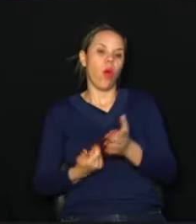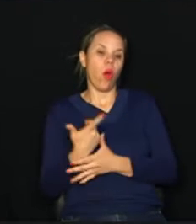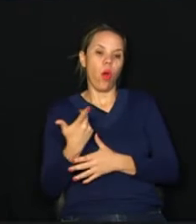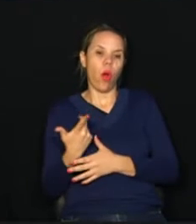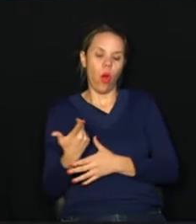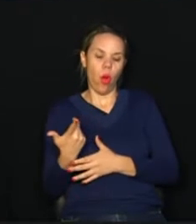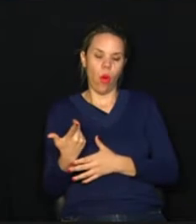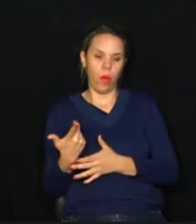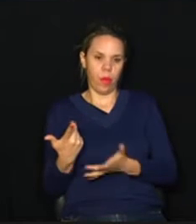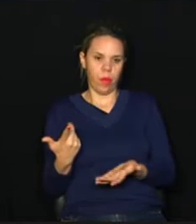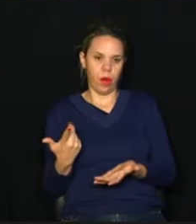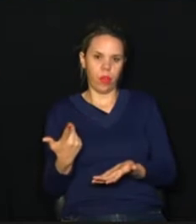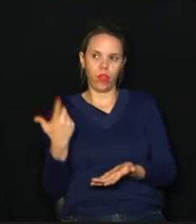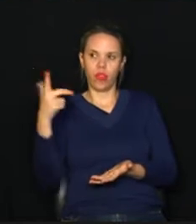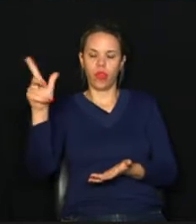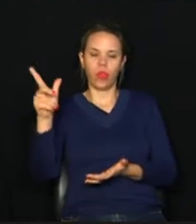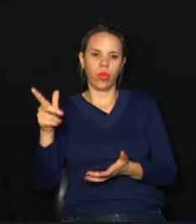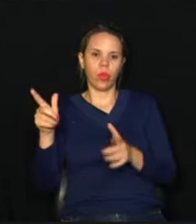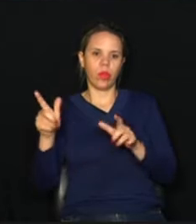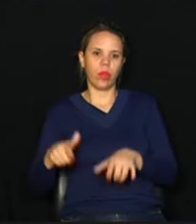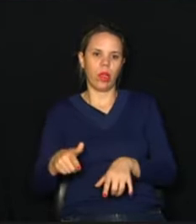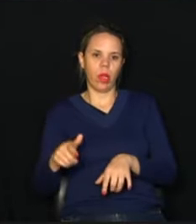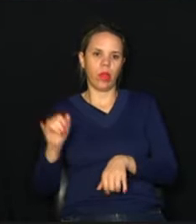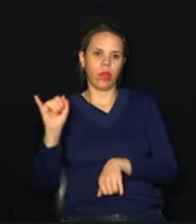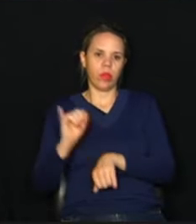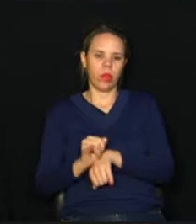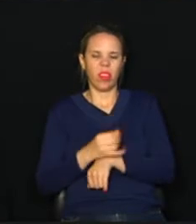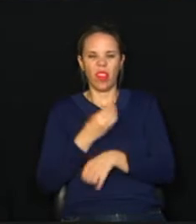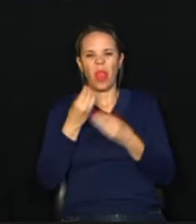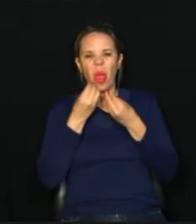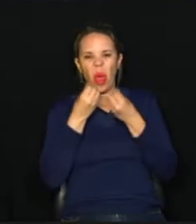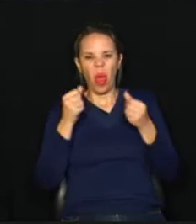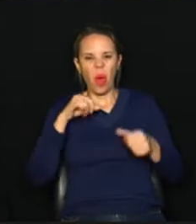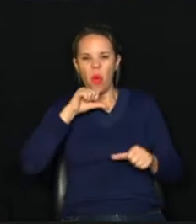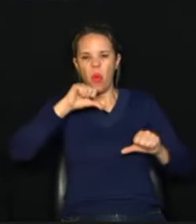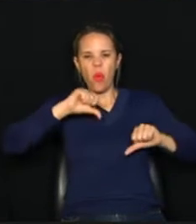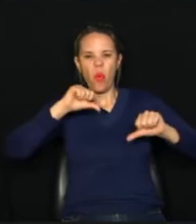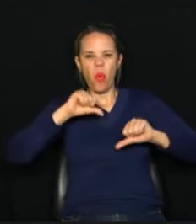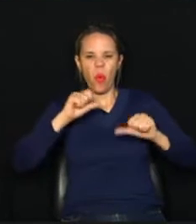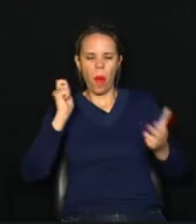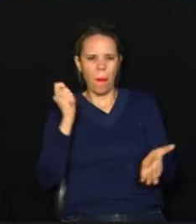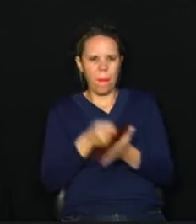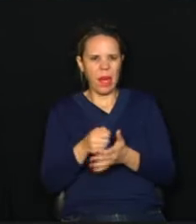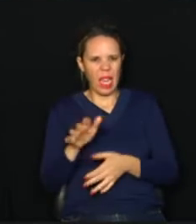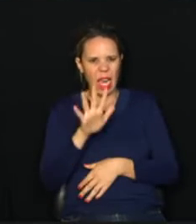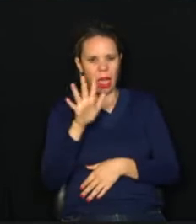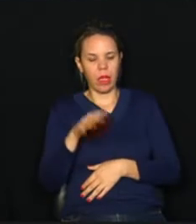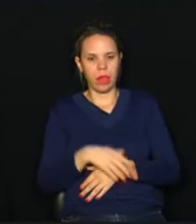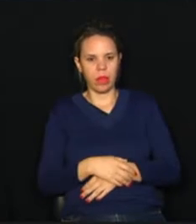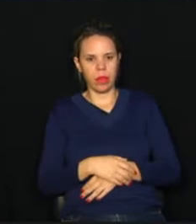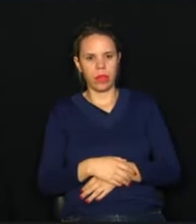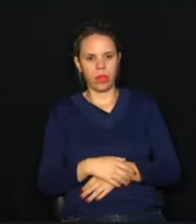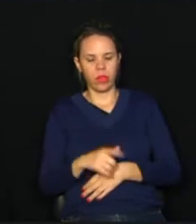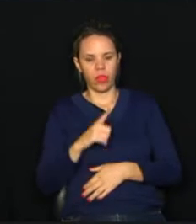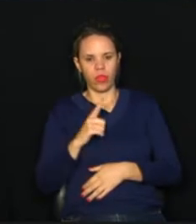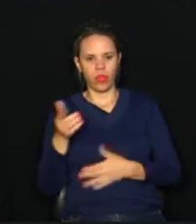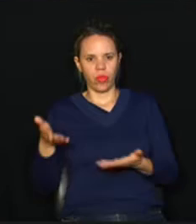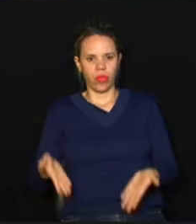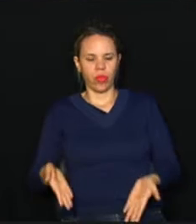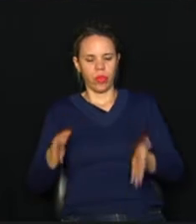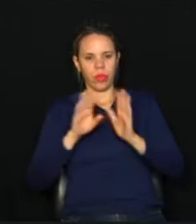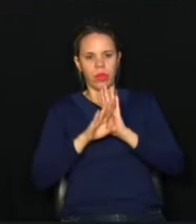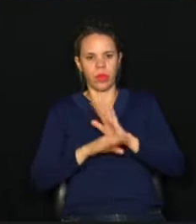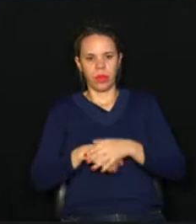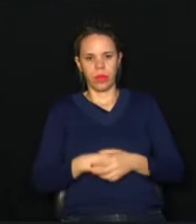de sabor horrível, e nós pagamos caríssimo por elas. Enquanto que nós tínhamos